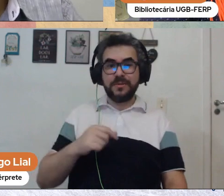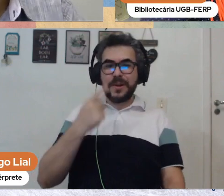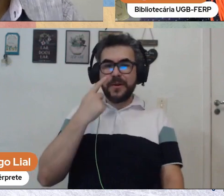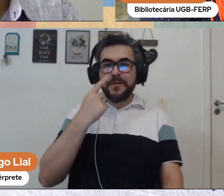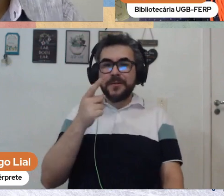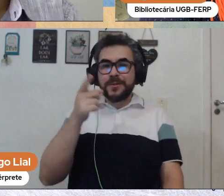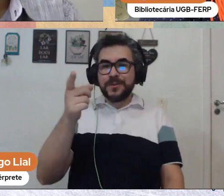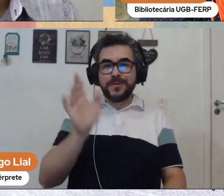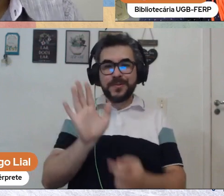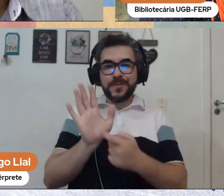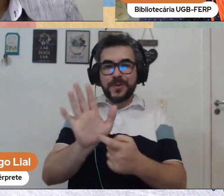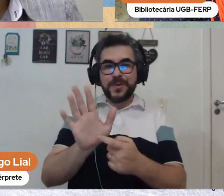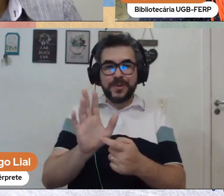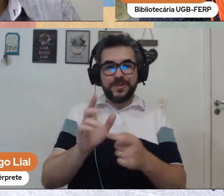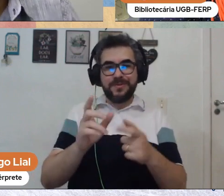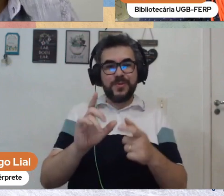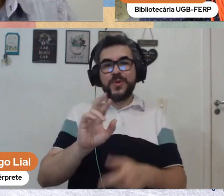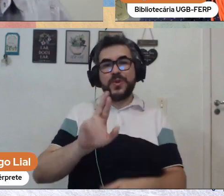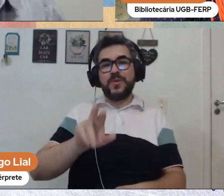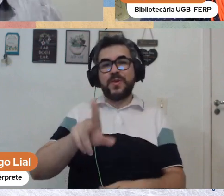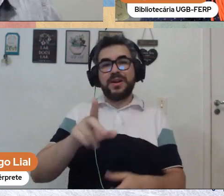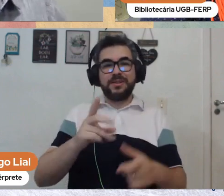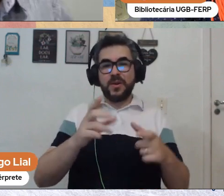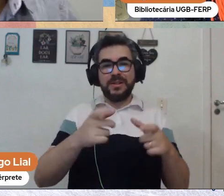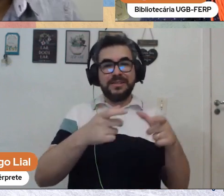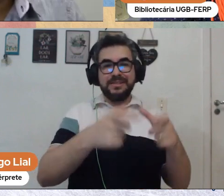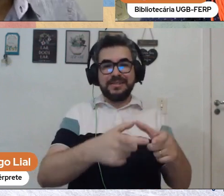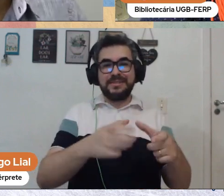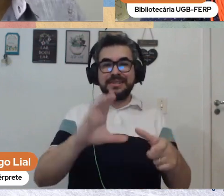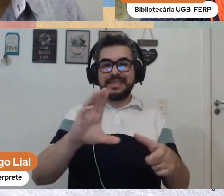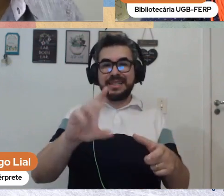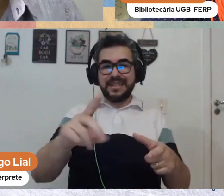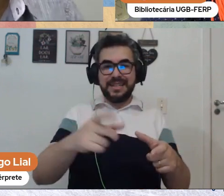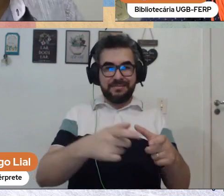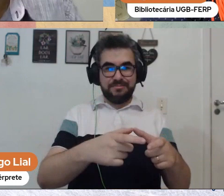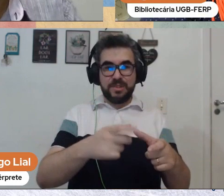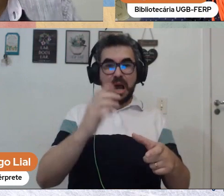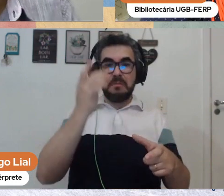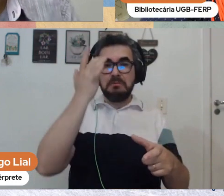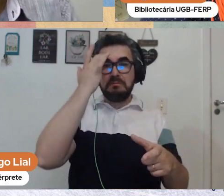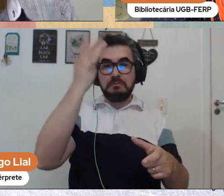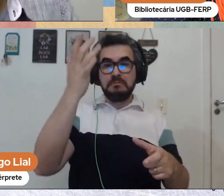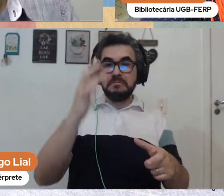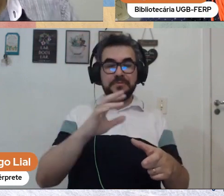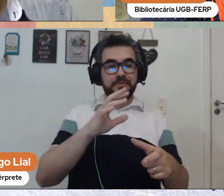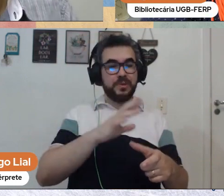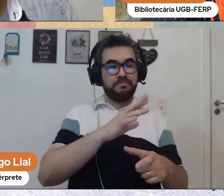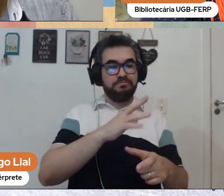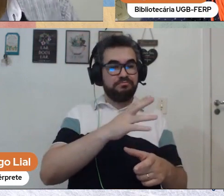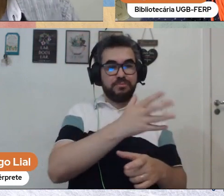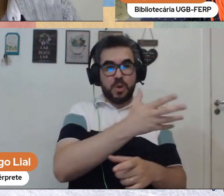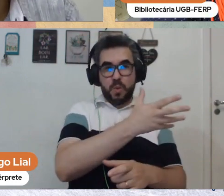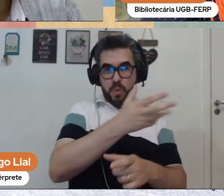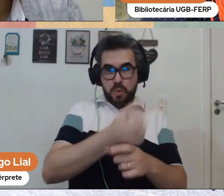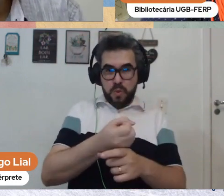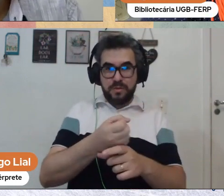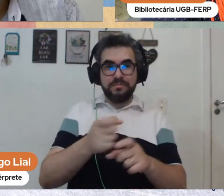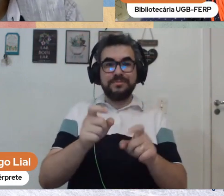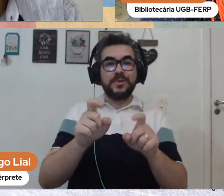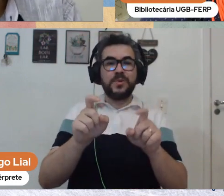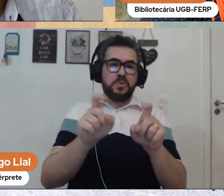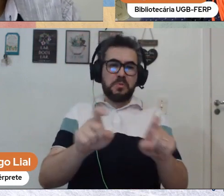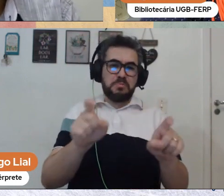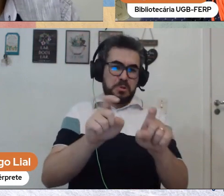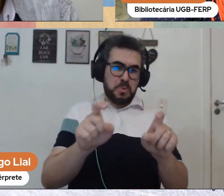e simplesmente... a gente chama de captura, né? Fazer a captura para o computador, seja por meio de um sistema, enfim.